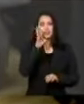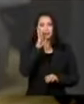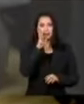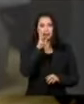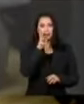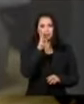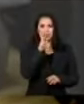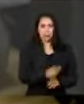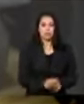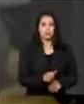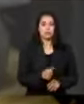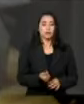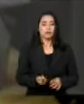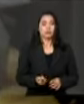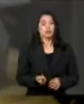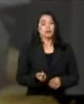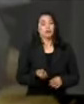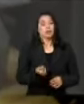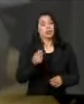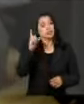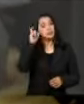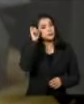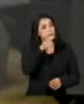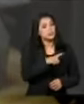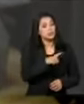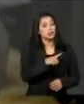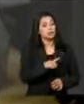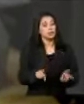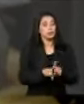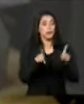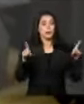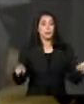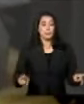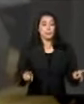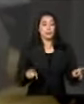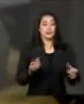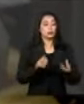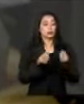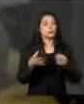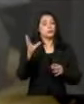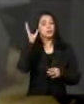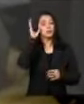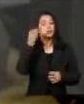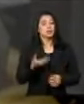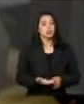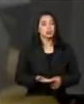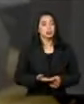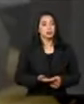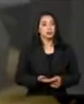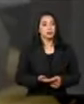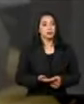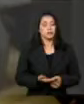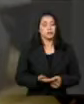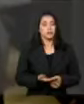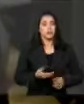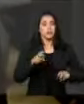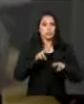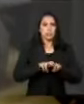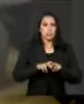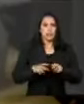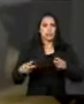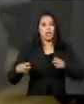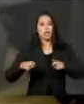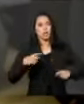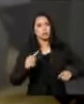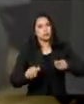ser moroso? É. Mas não é abolindo direitos que eu resolvo essa dimensão. Vamos sentar, vamos discutir, vamos resolver o